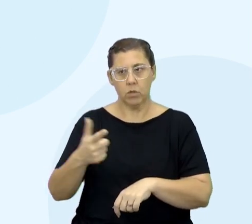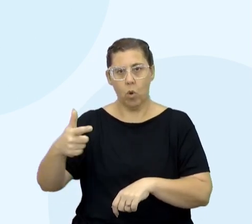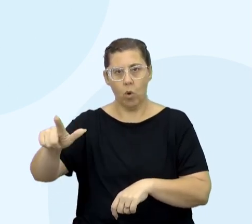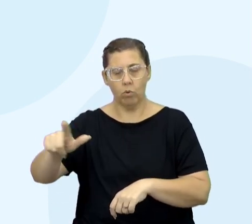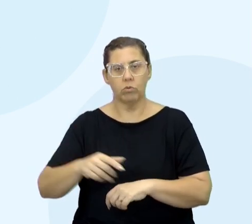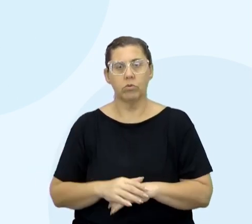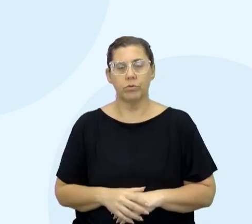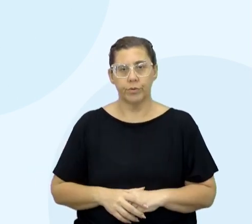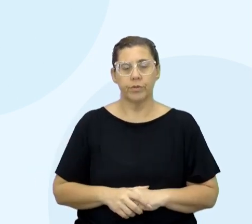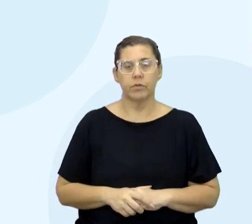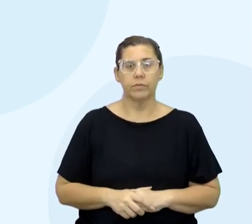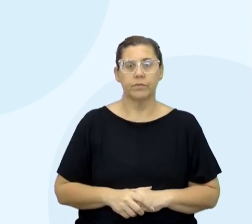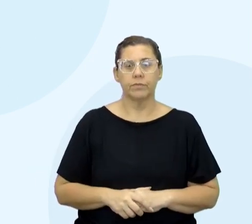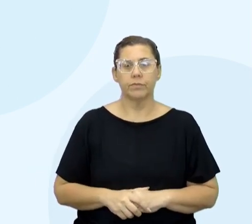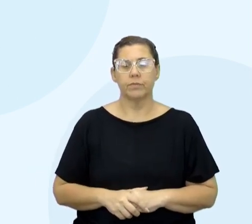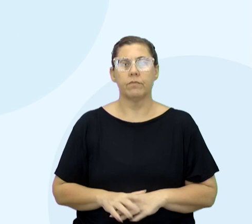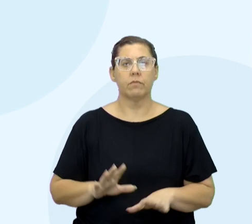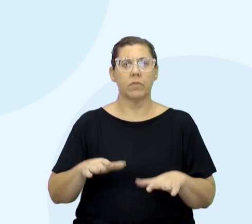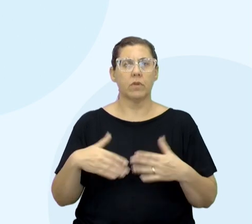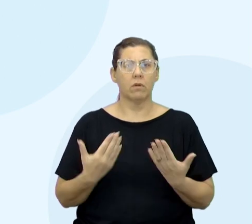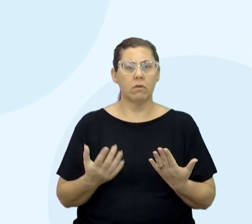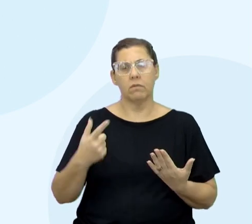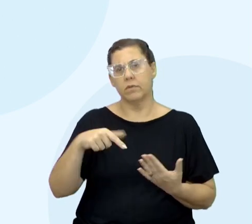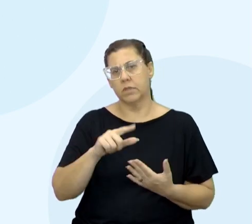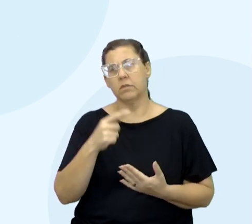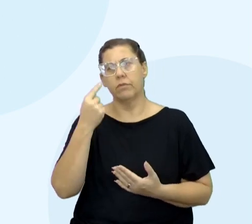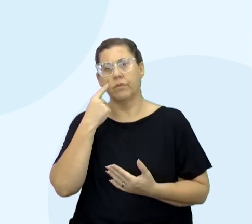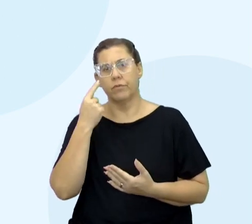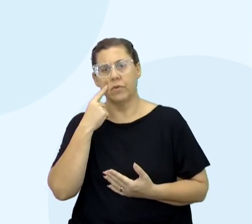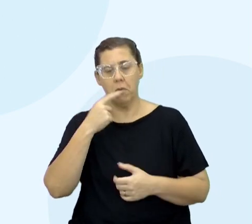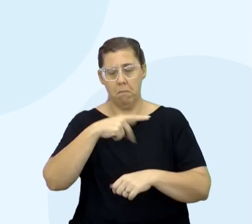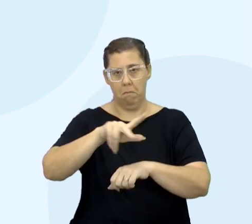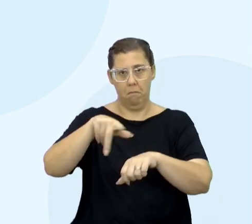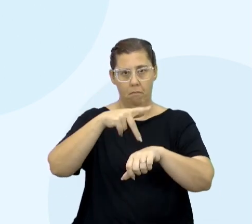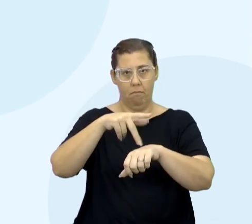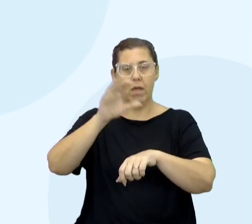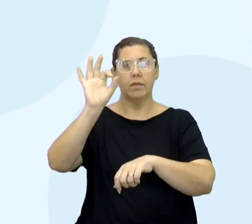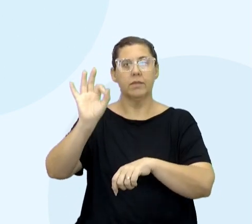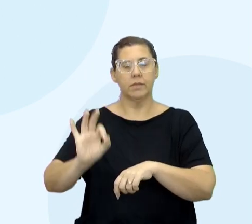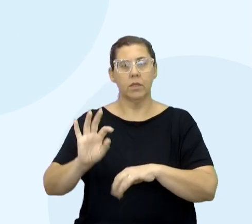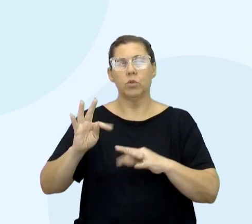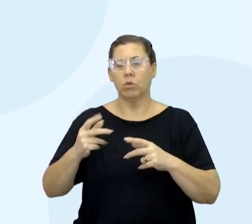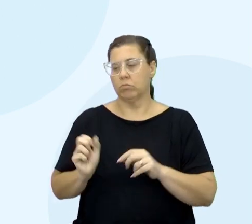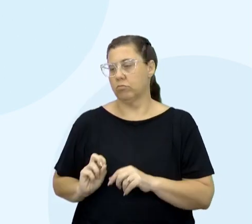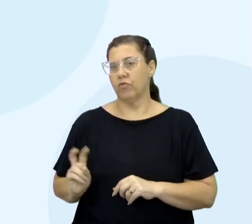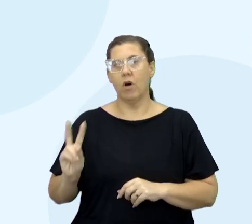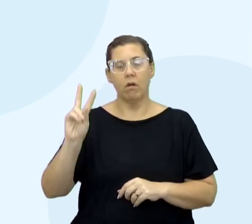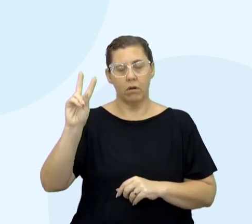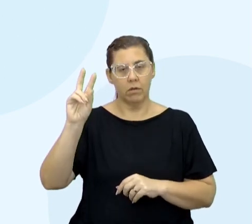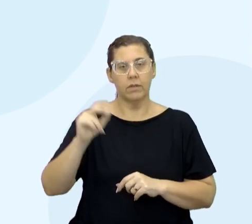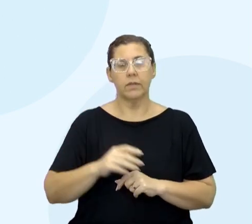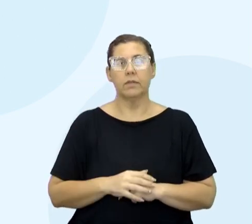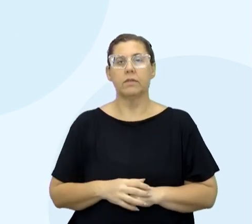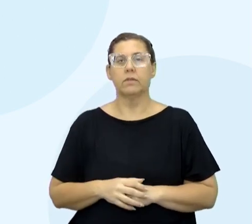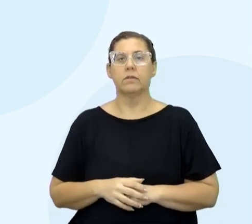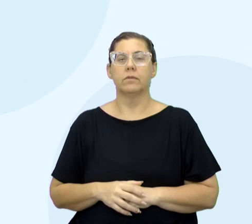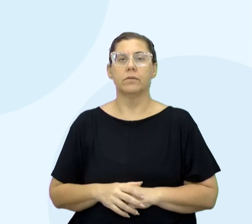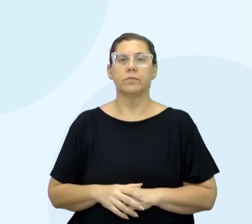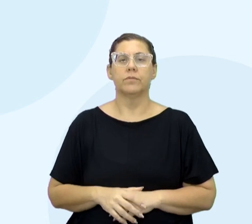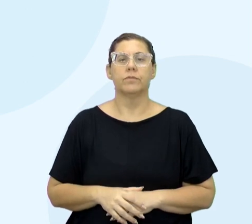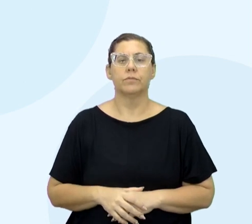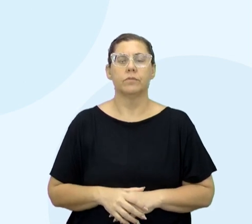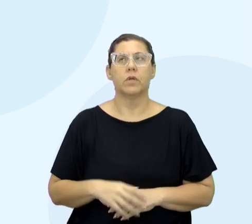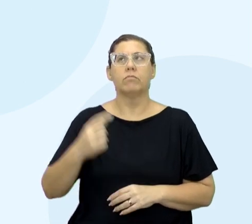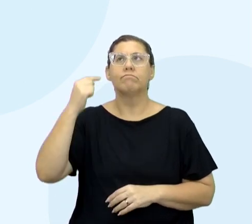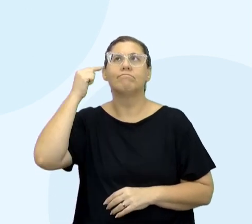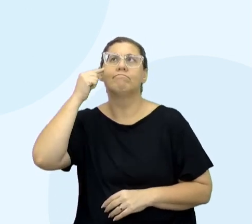vocês, aí vocês considerem o país, considerem todos os valores aí. Então, o